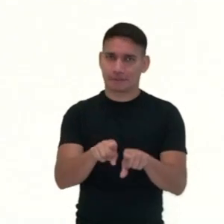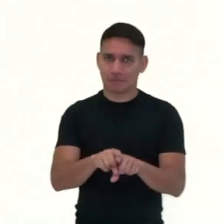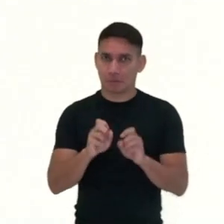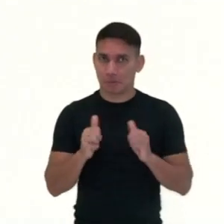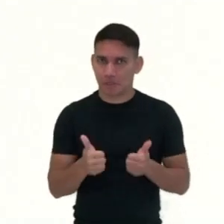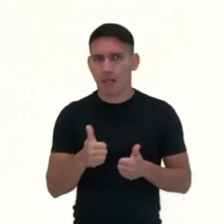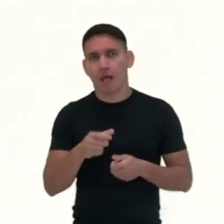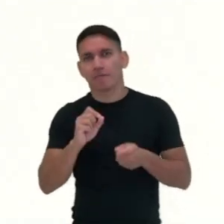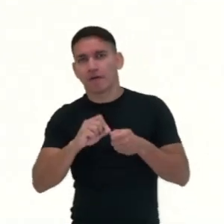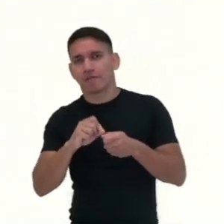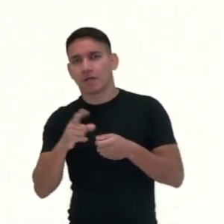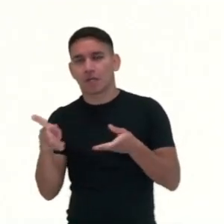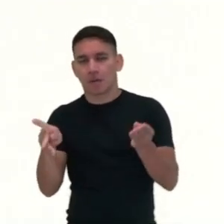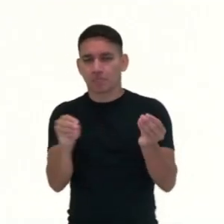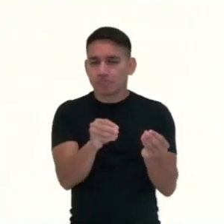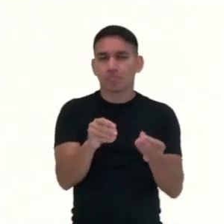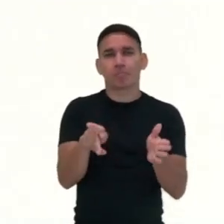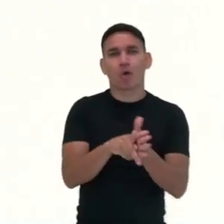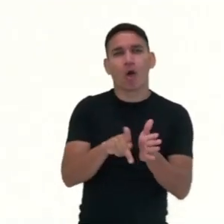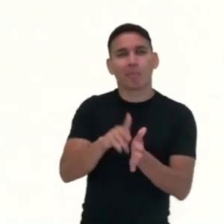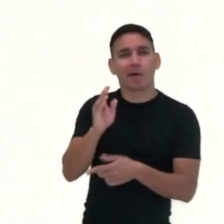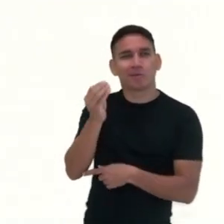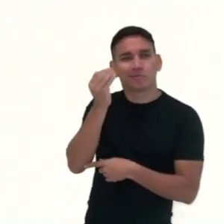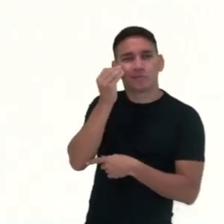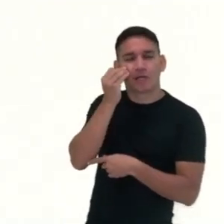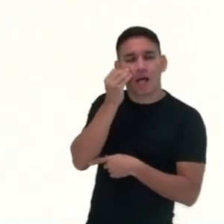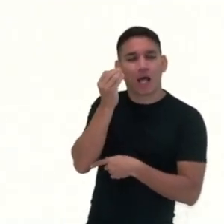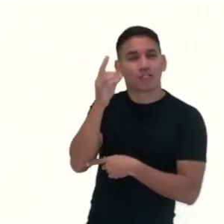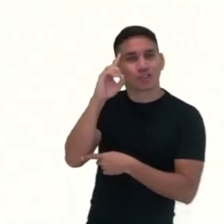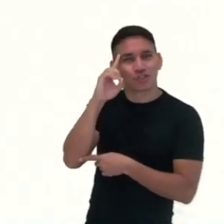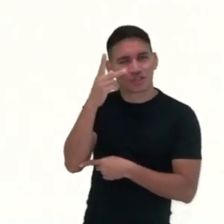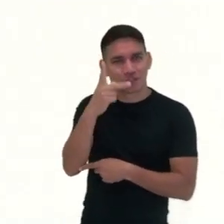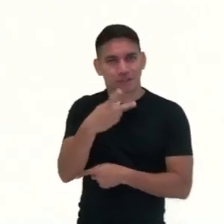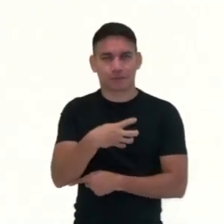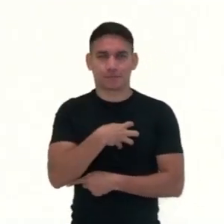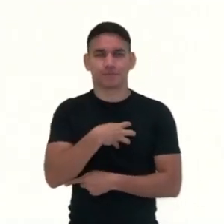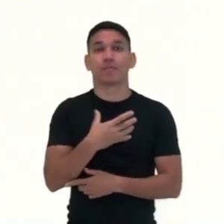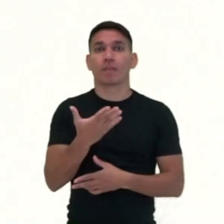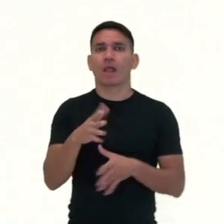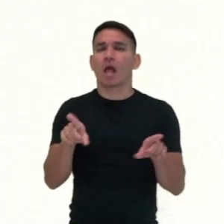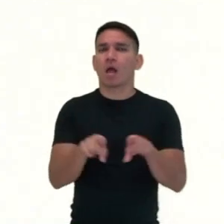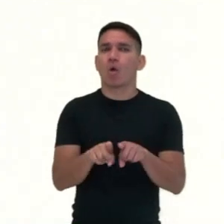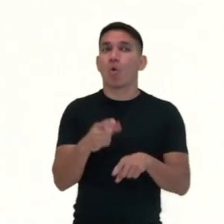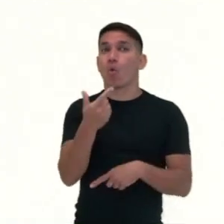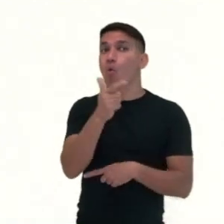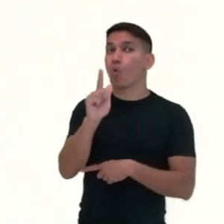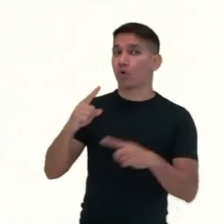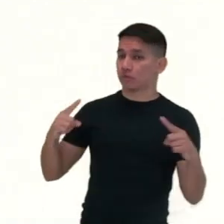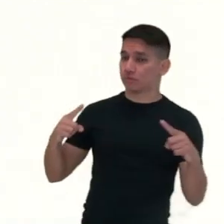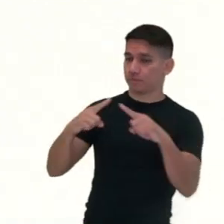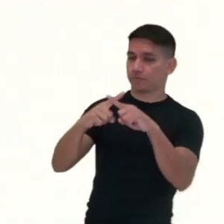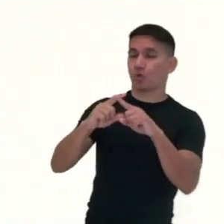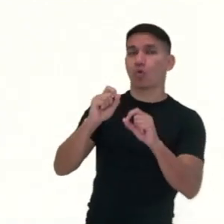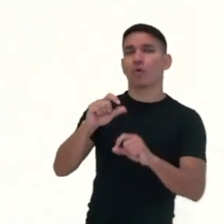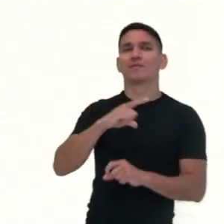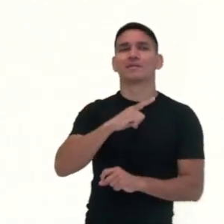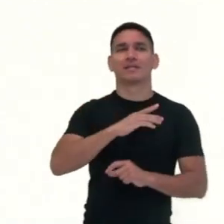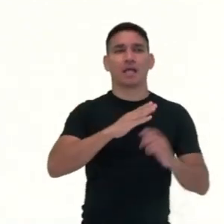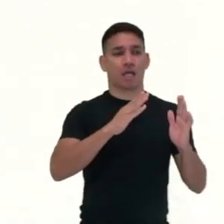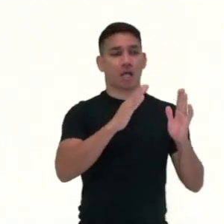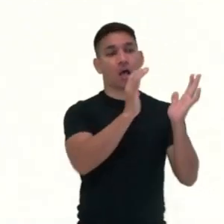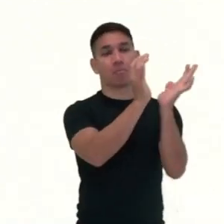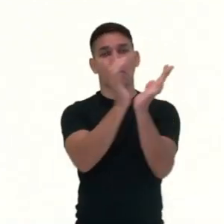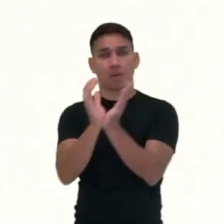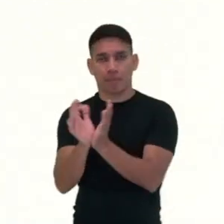Trazendo um pouquinho aí para a realidade, né? Agora, quando a gente está falando de retas concorrentes, é outra classificação que a gente tem também. E olha